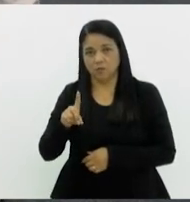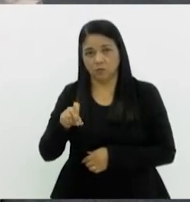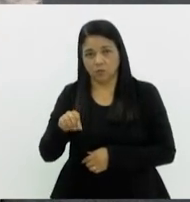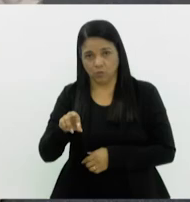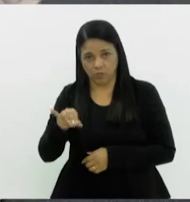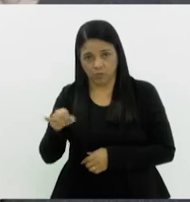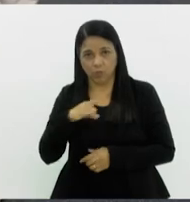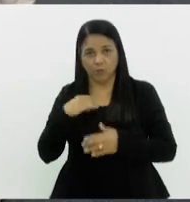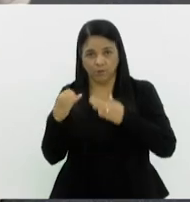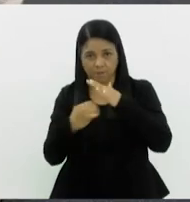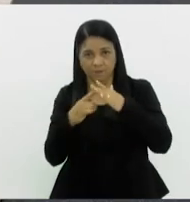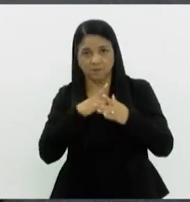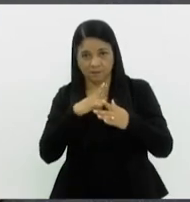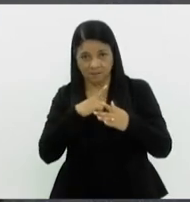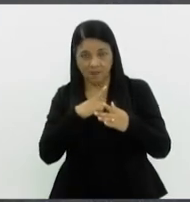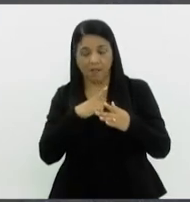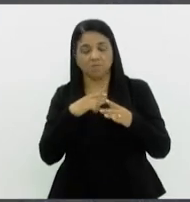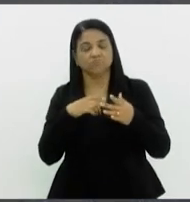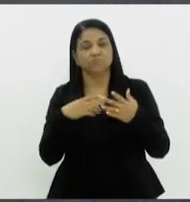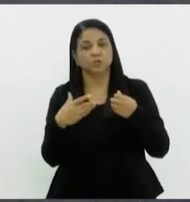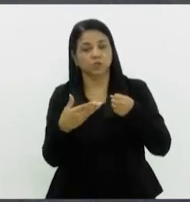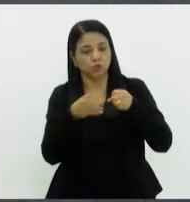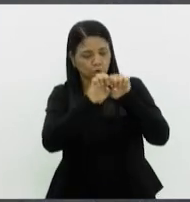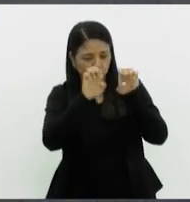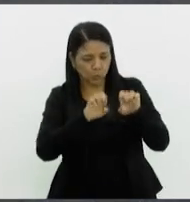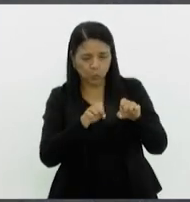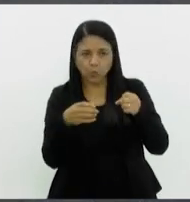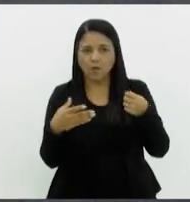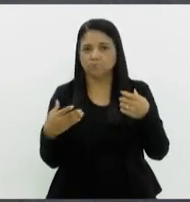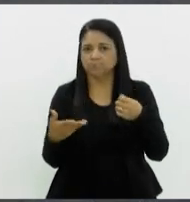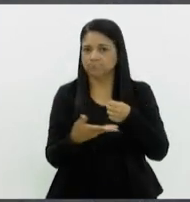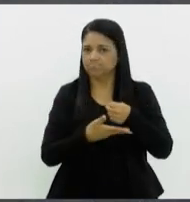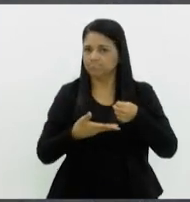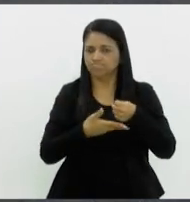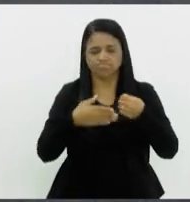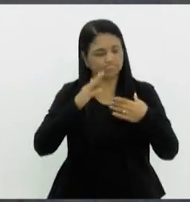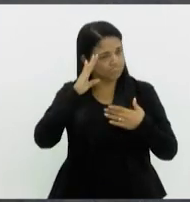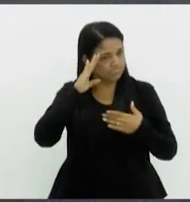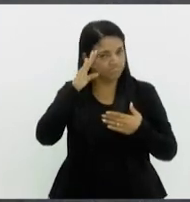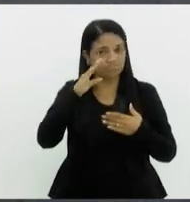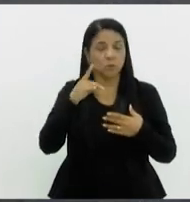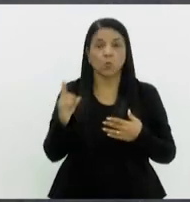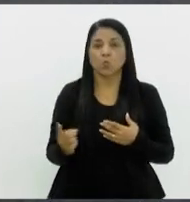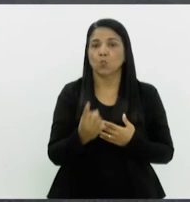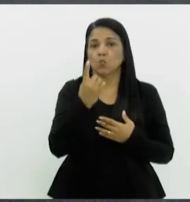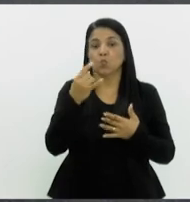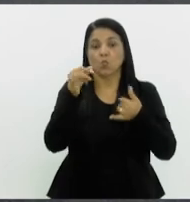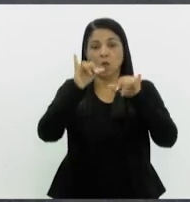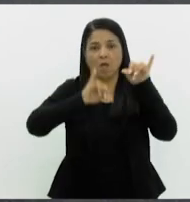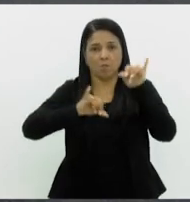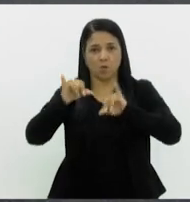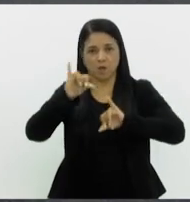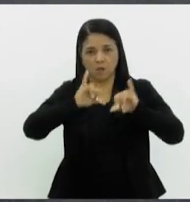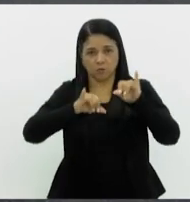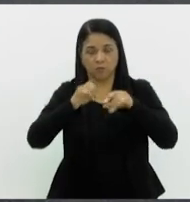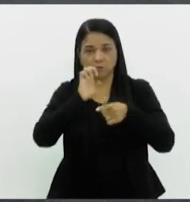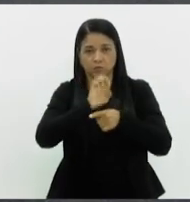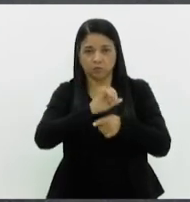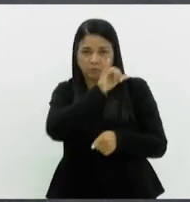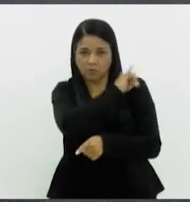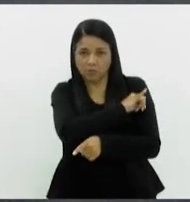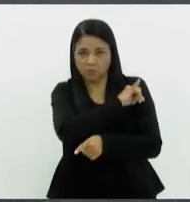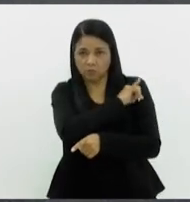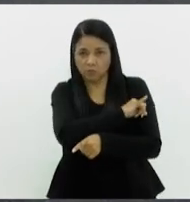estrutura inédita e fundamental. Como? Tem um único laboratório do Estado do Rio de Janeiro